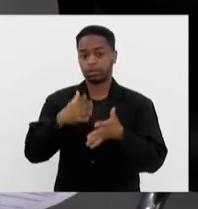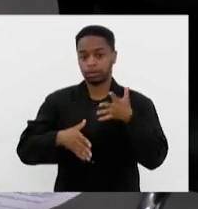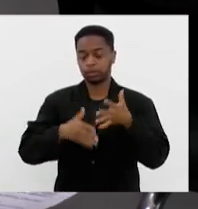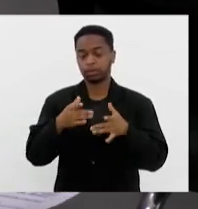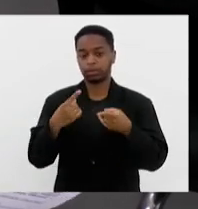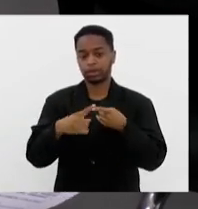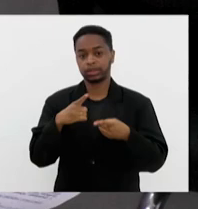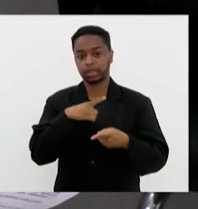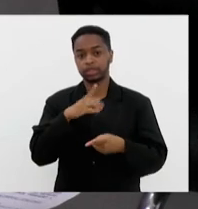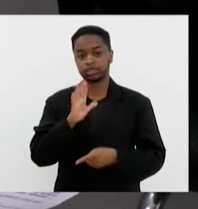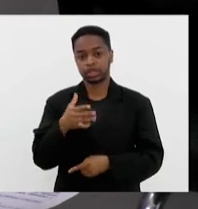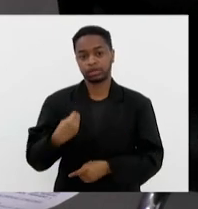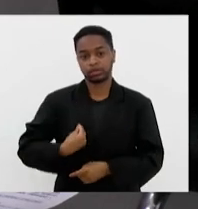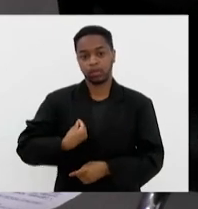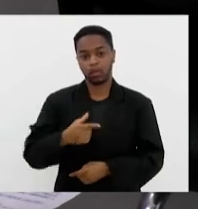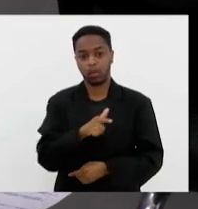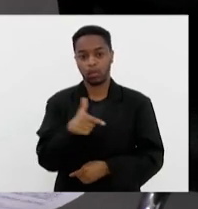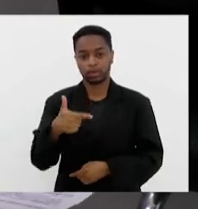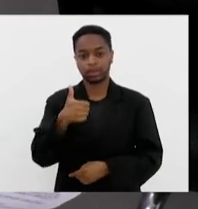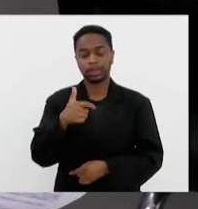prejudicado pela lei